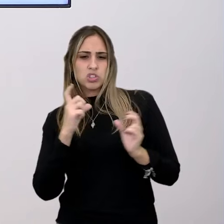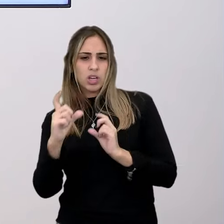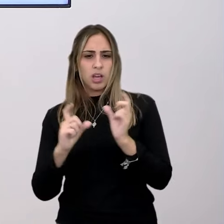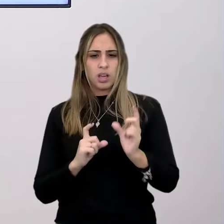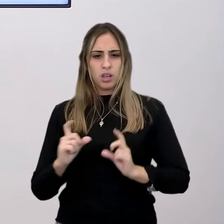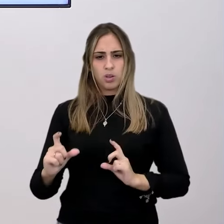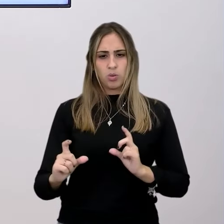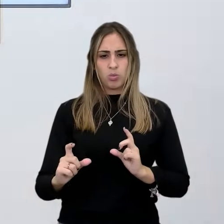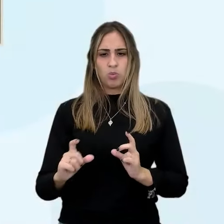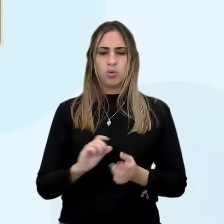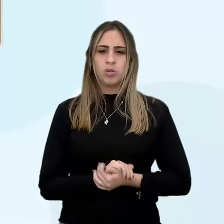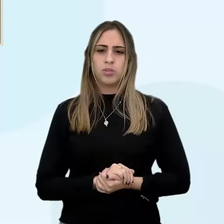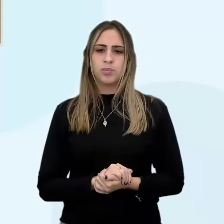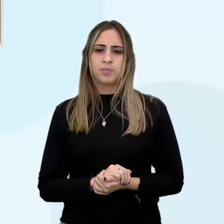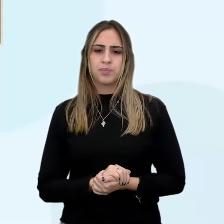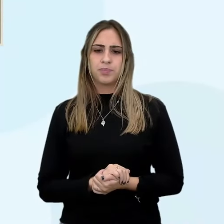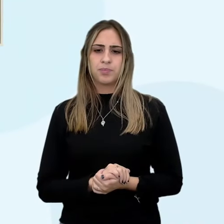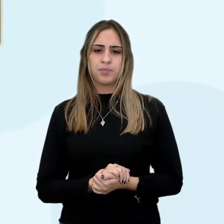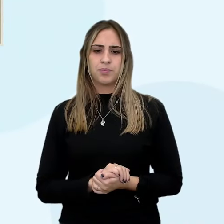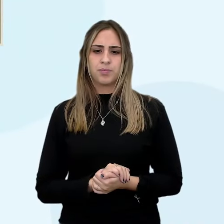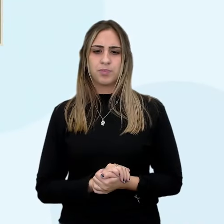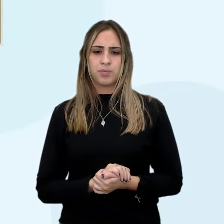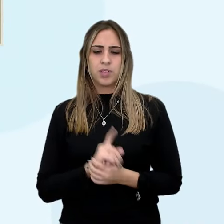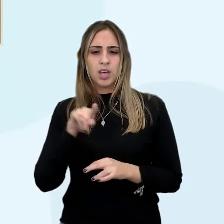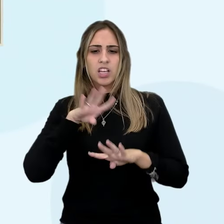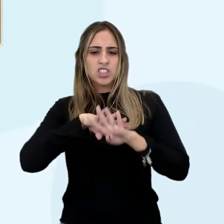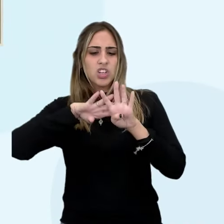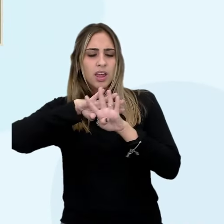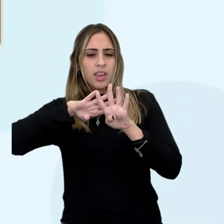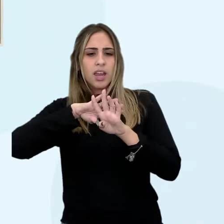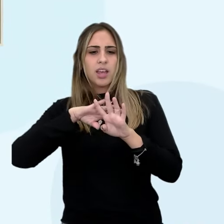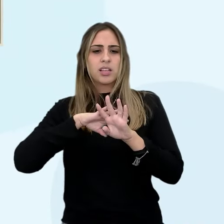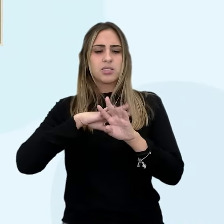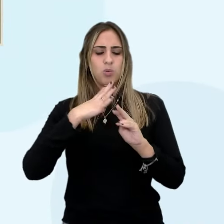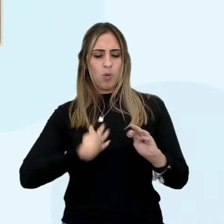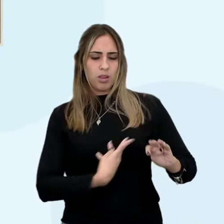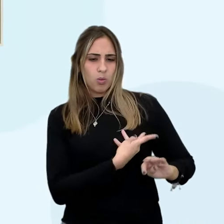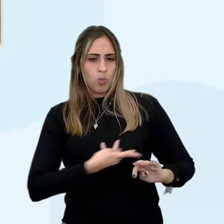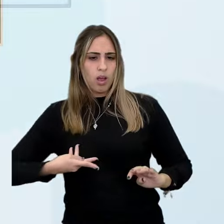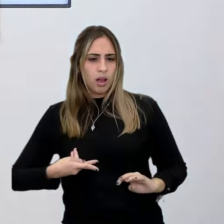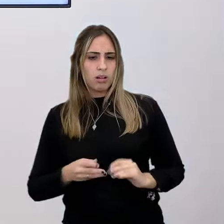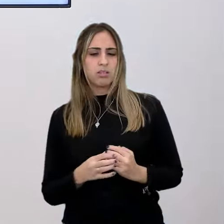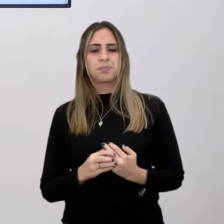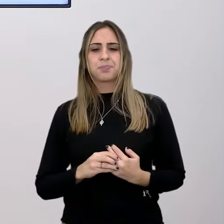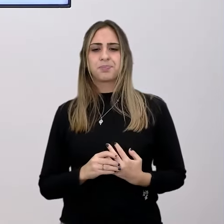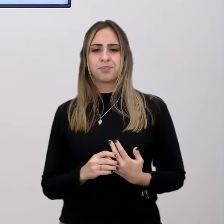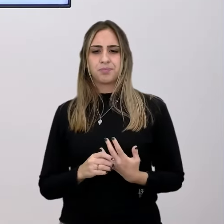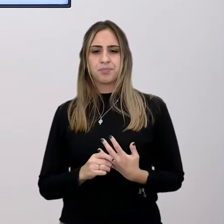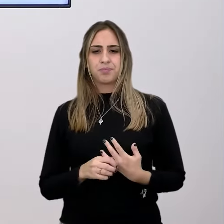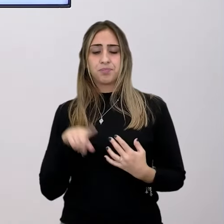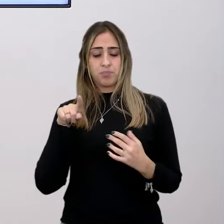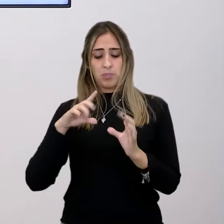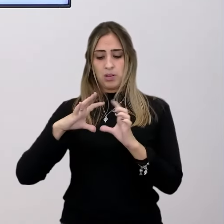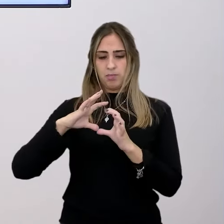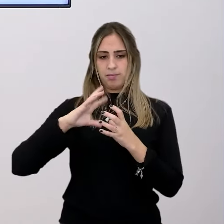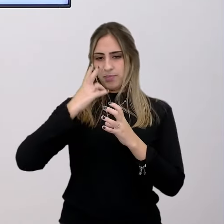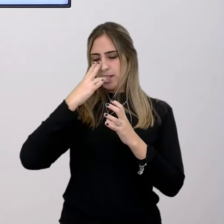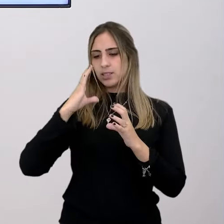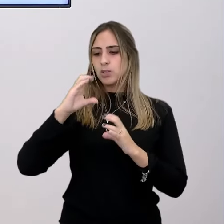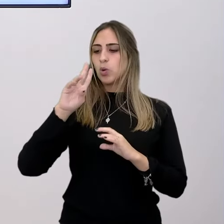que que são em forma de xadrez quadriculadas e falar se eu tô vendo o cubinho mágico aqui ah ah